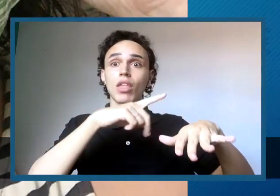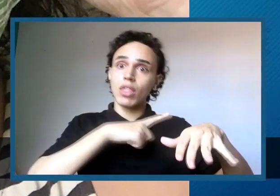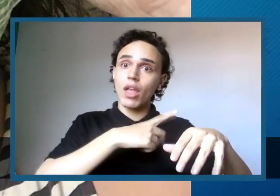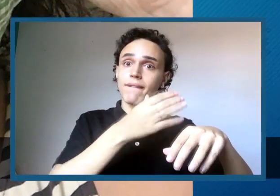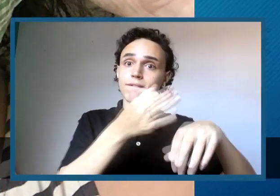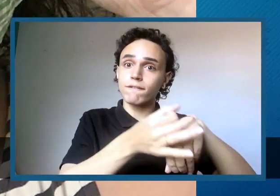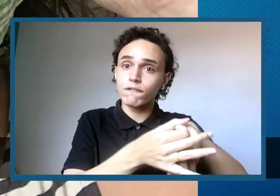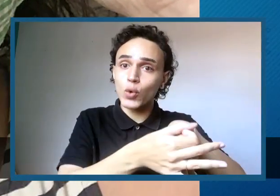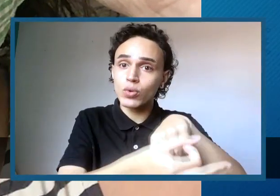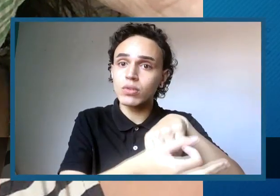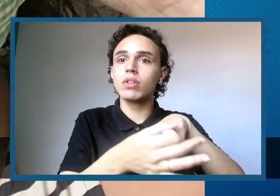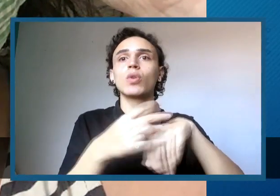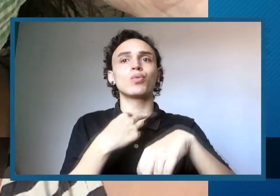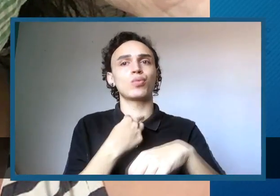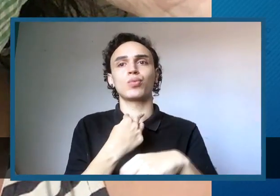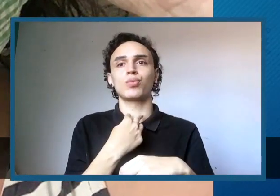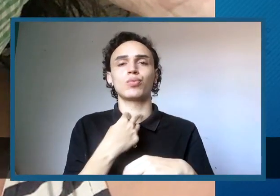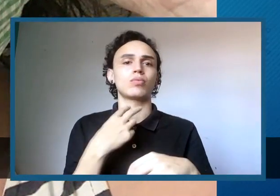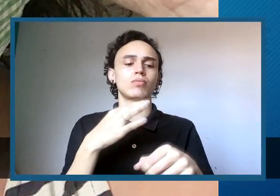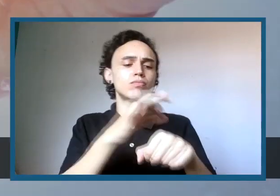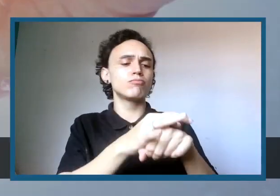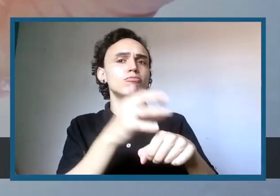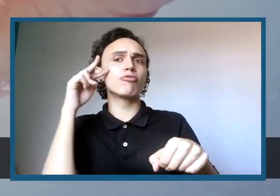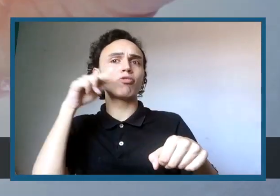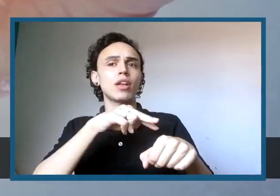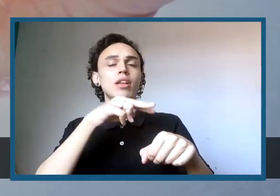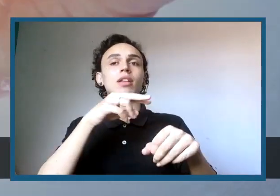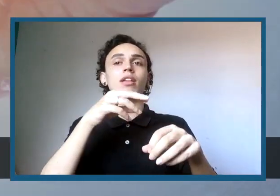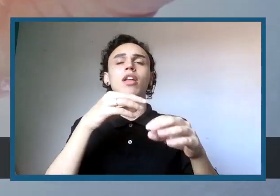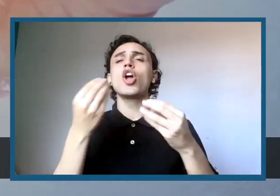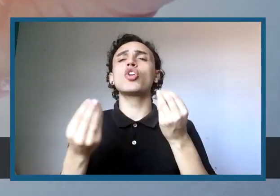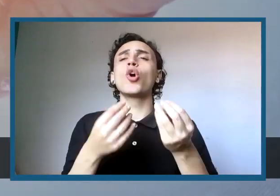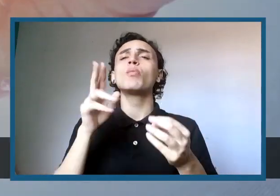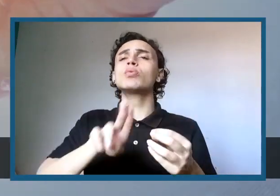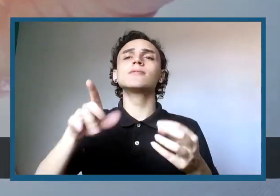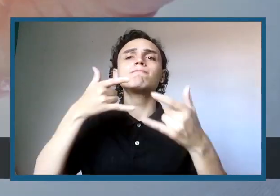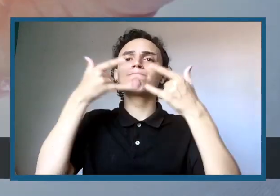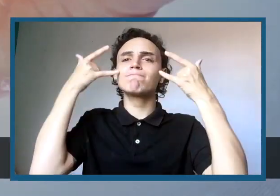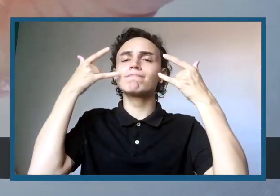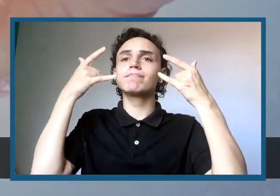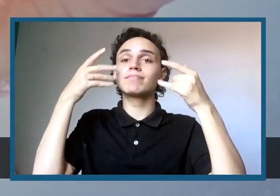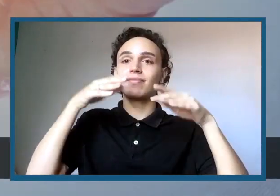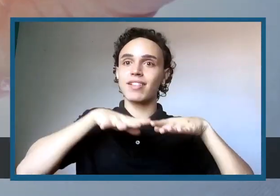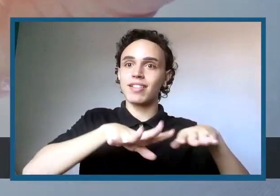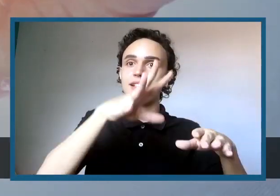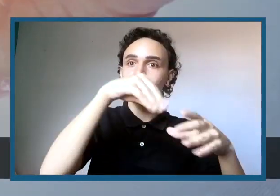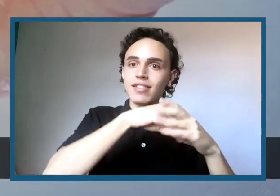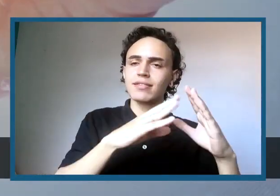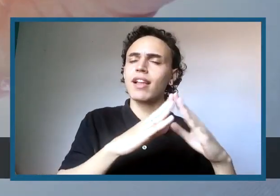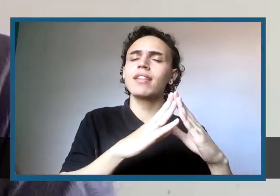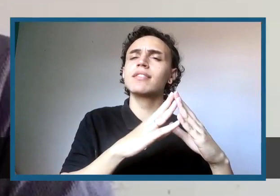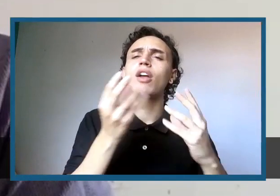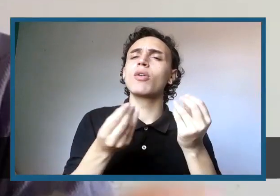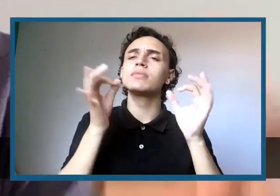Como deve ser usada uma máscara caseira? Lavar as mãos antes com água e sabão, seca bem as mãos após